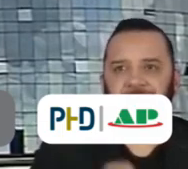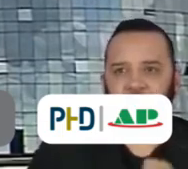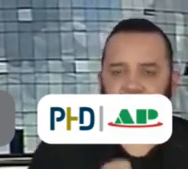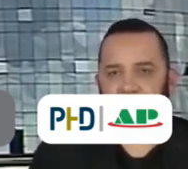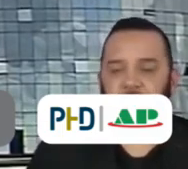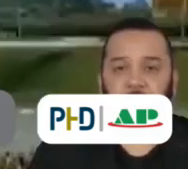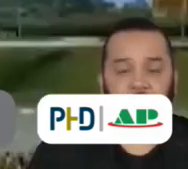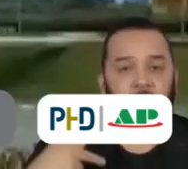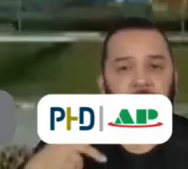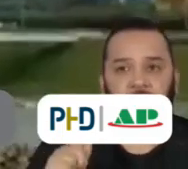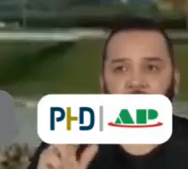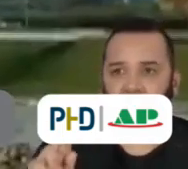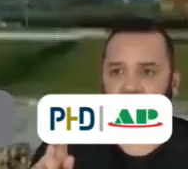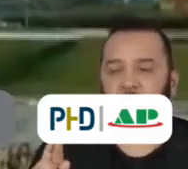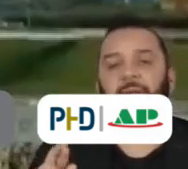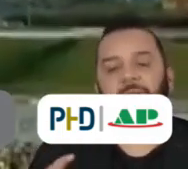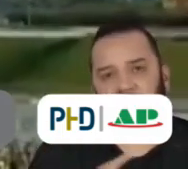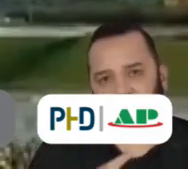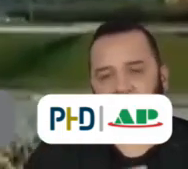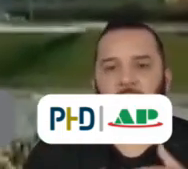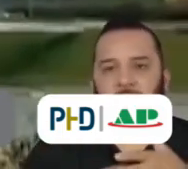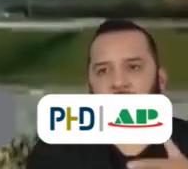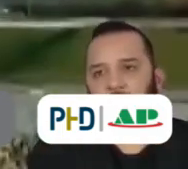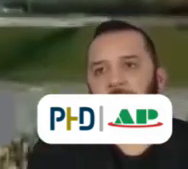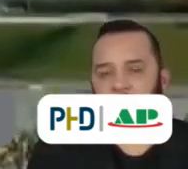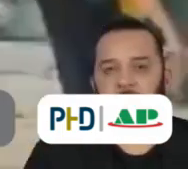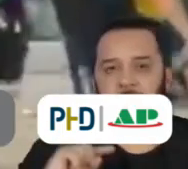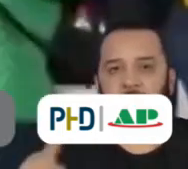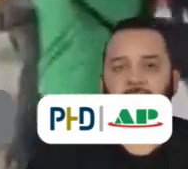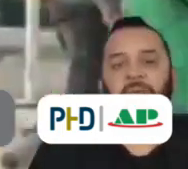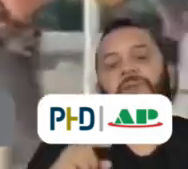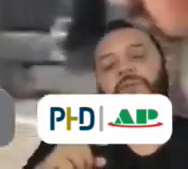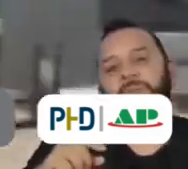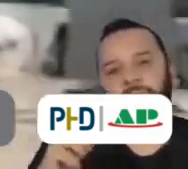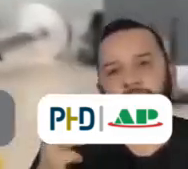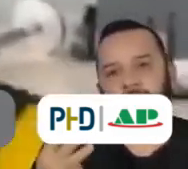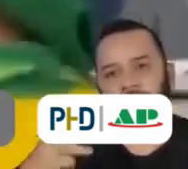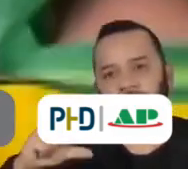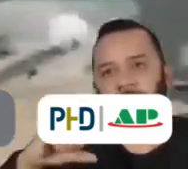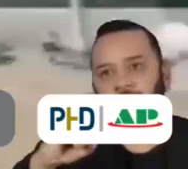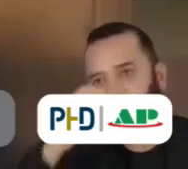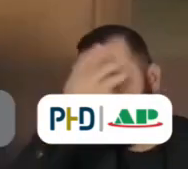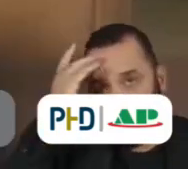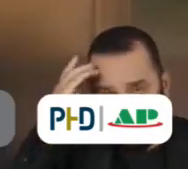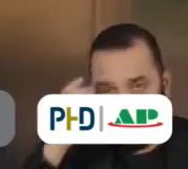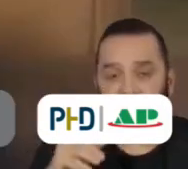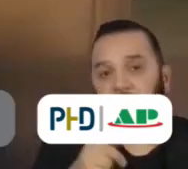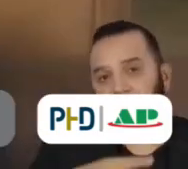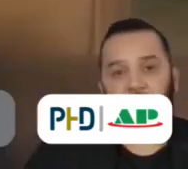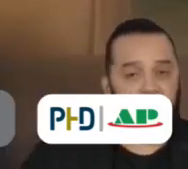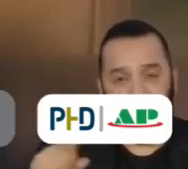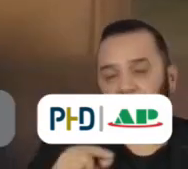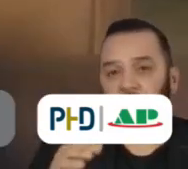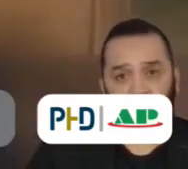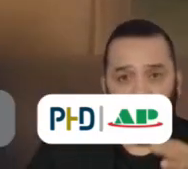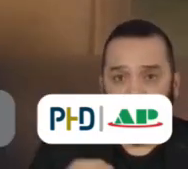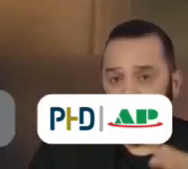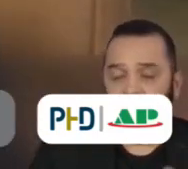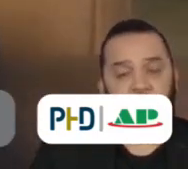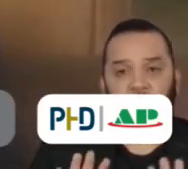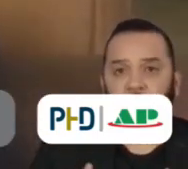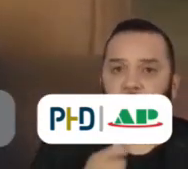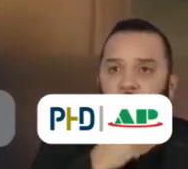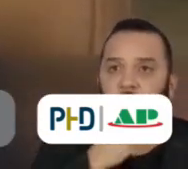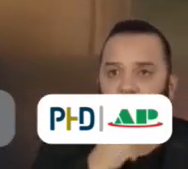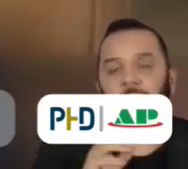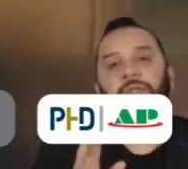seguiu o voto do relator, ministro Alexandre de Moraes, pela aplicação de pena entre 14 e 17 anos